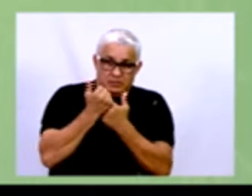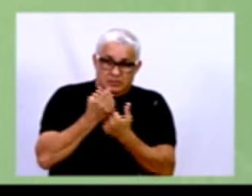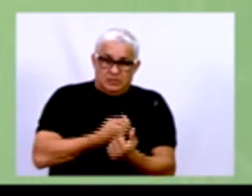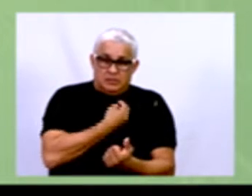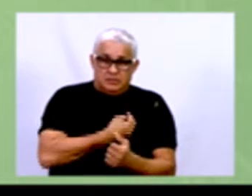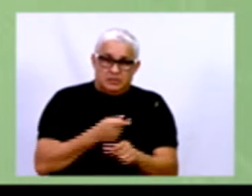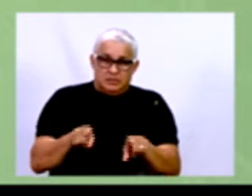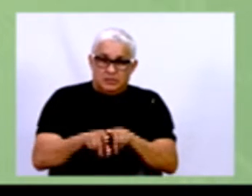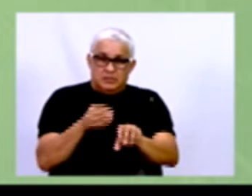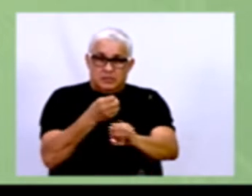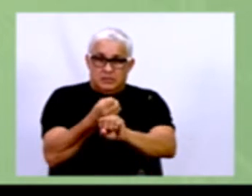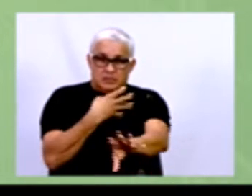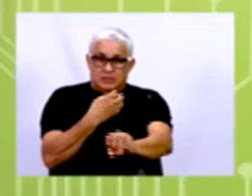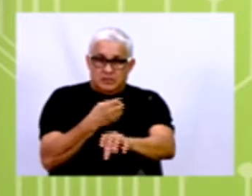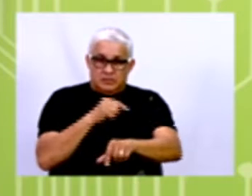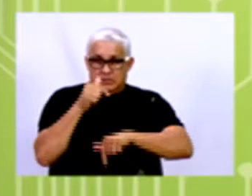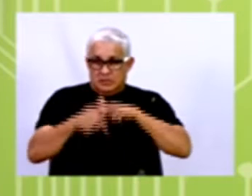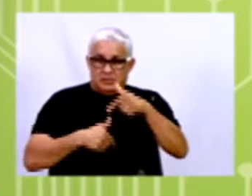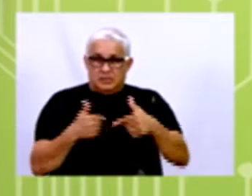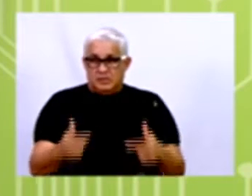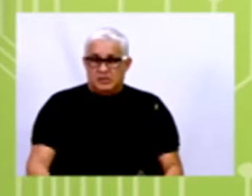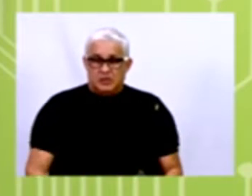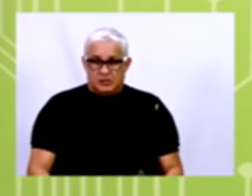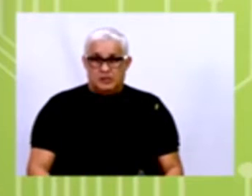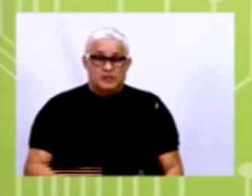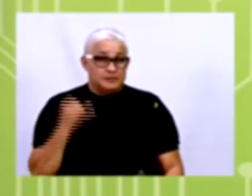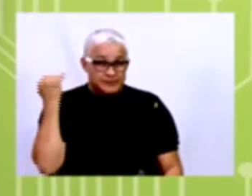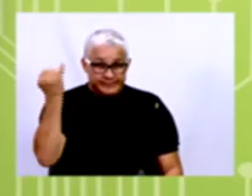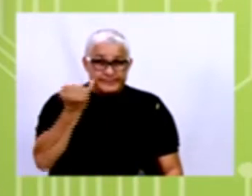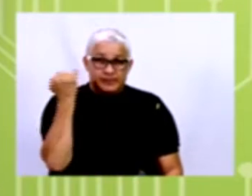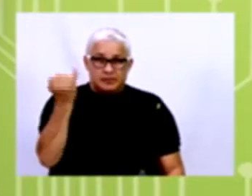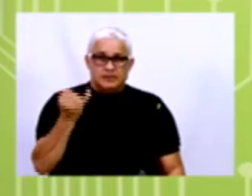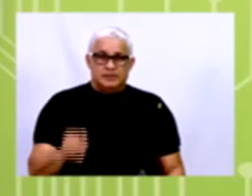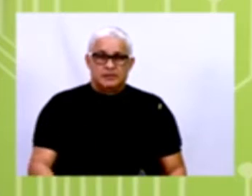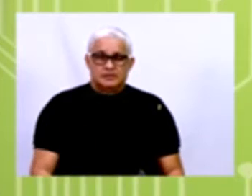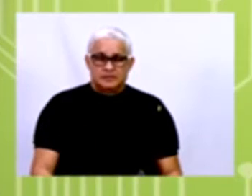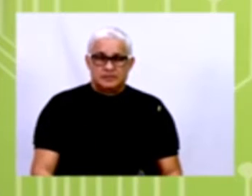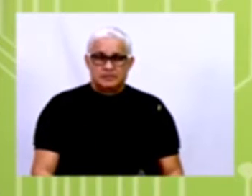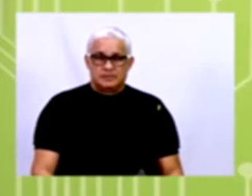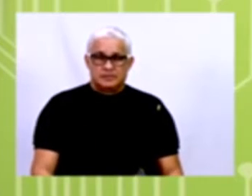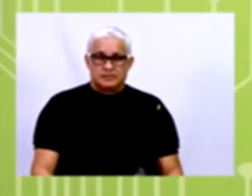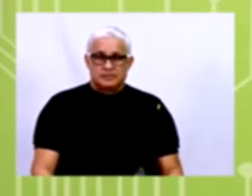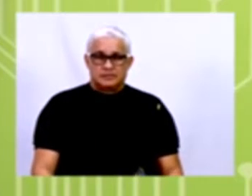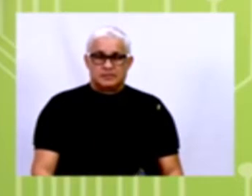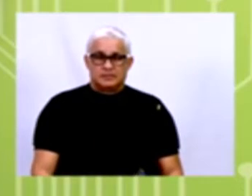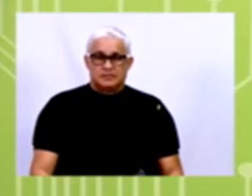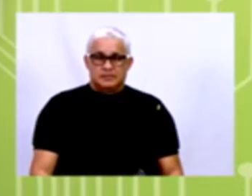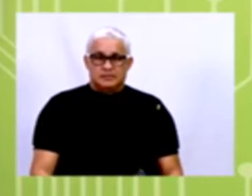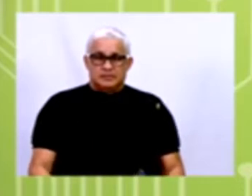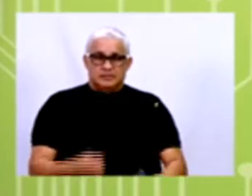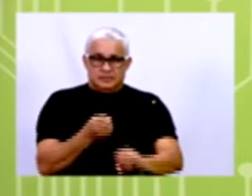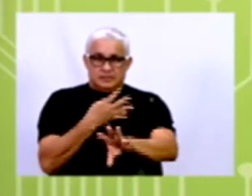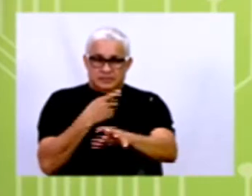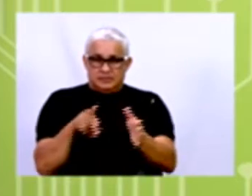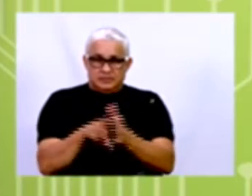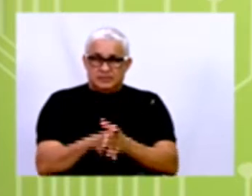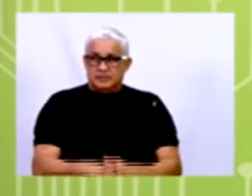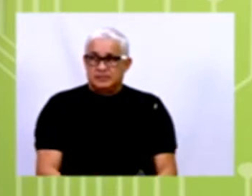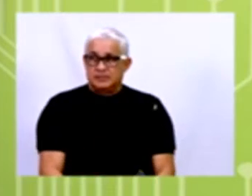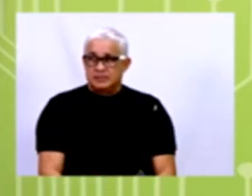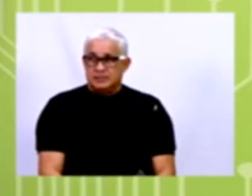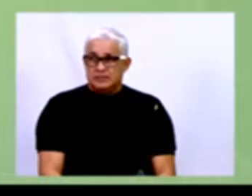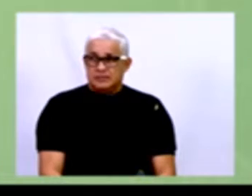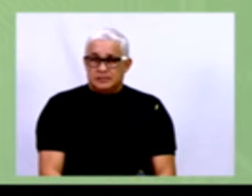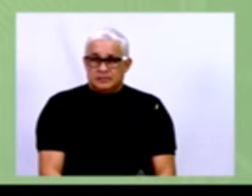distância, trabalho dos quais nós consideramos fundamental para a modalidade de ensino EAD.